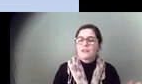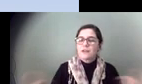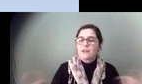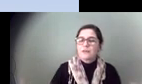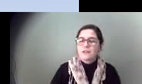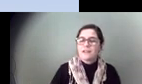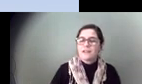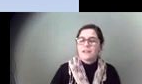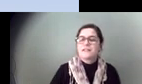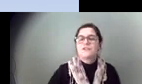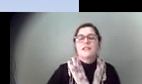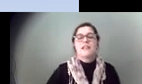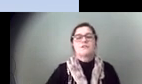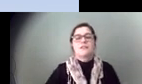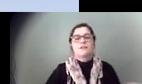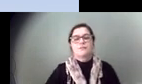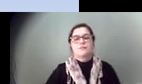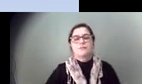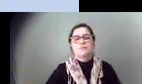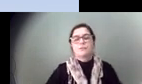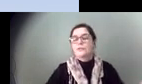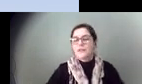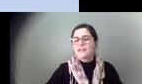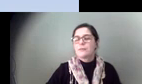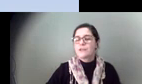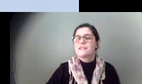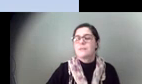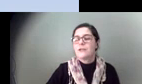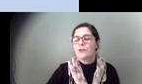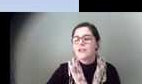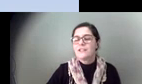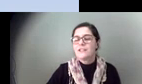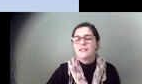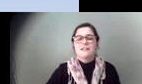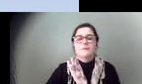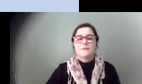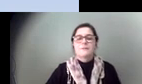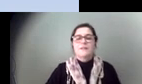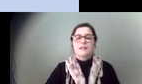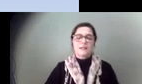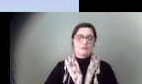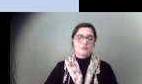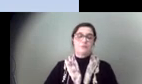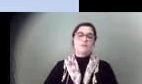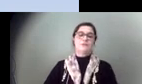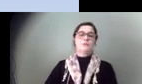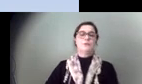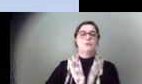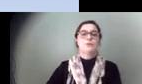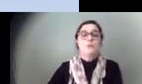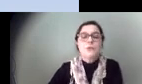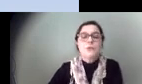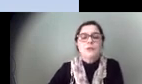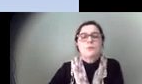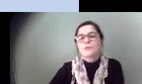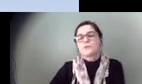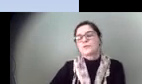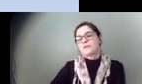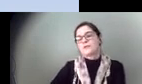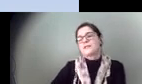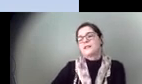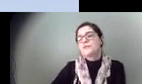de que eu quero, né, ser diferente, eu quero provar que pode ser melhor, né? Então, isso é muito, muito rico